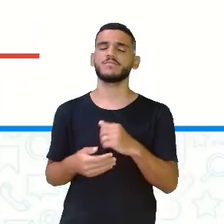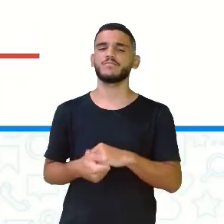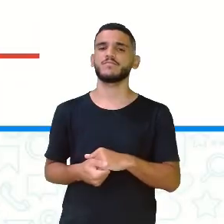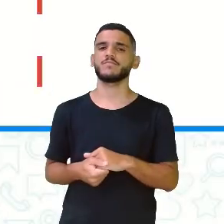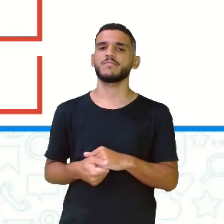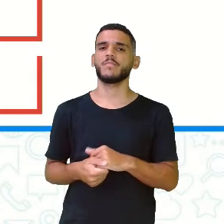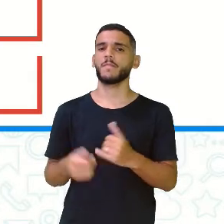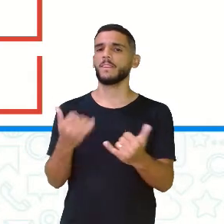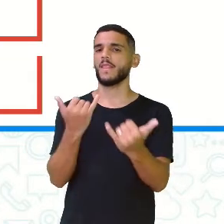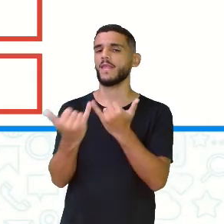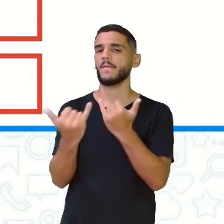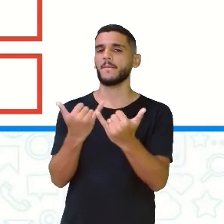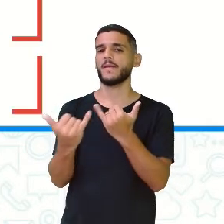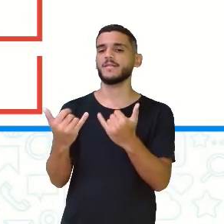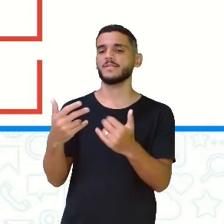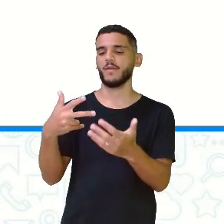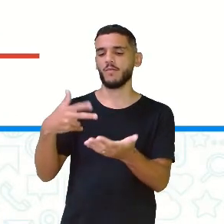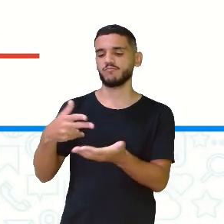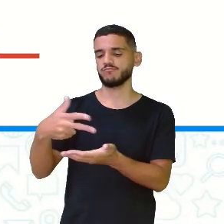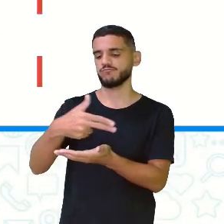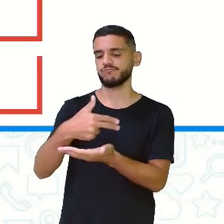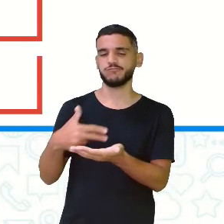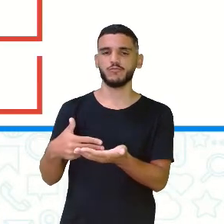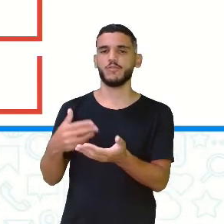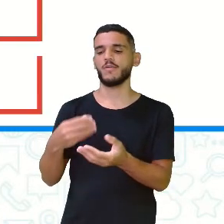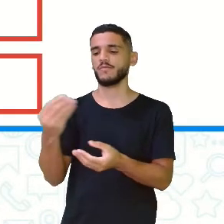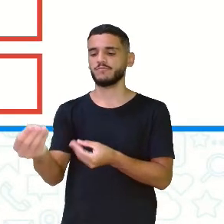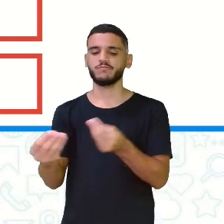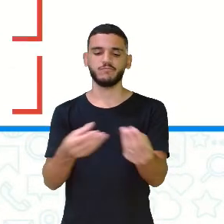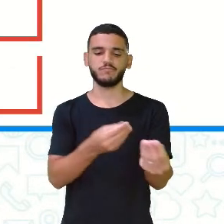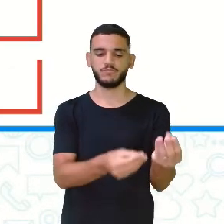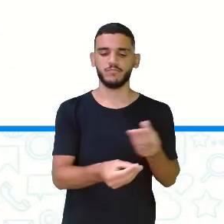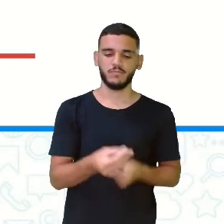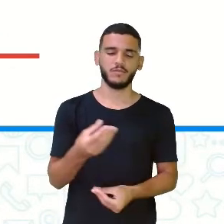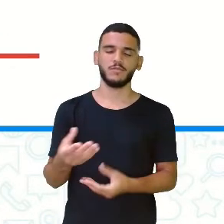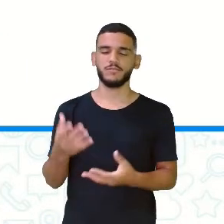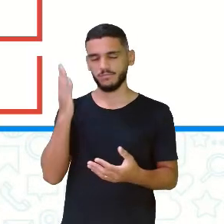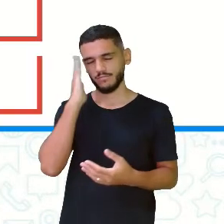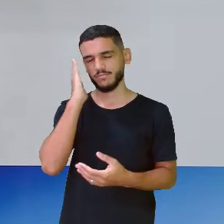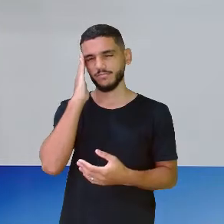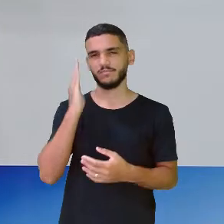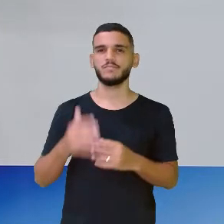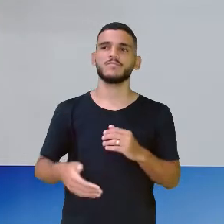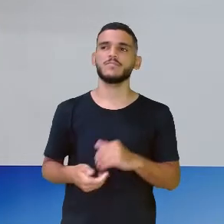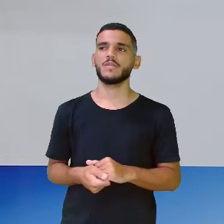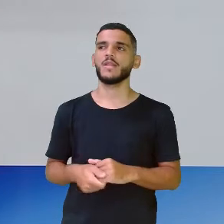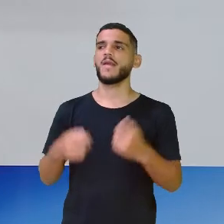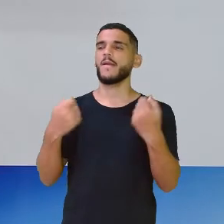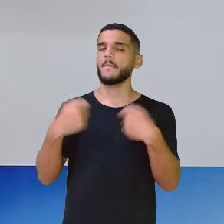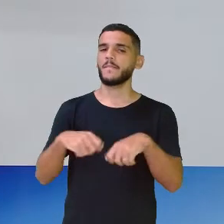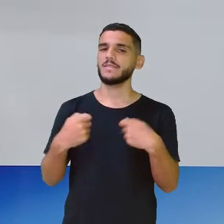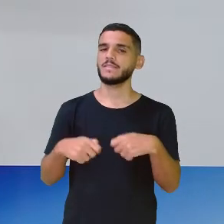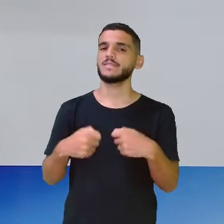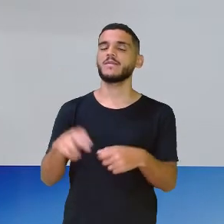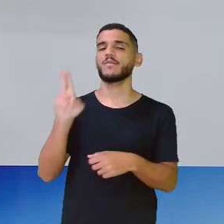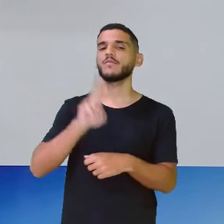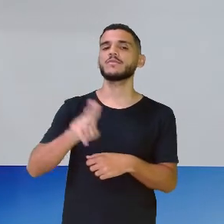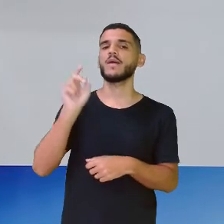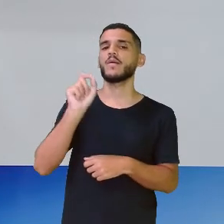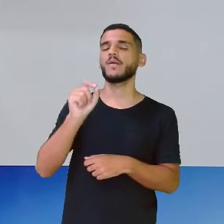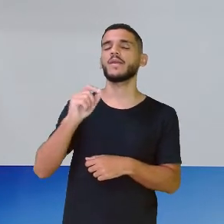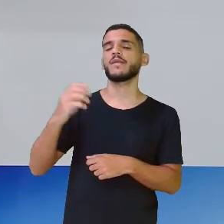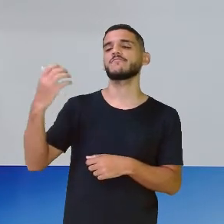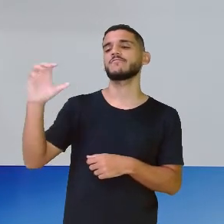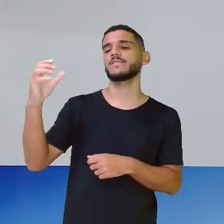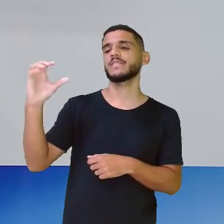esse meu real. Por isso que a gente precisa dos centavos. Aquelas moedinhas que a gente